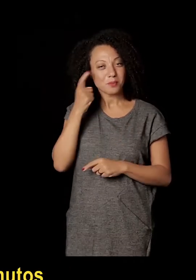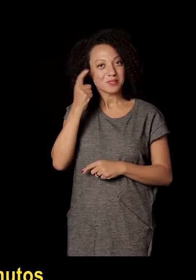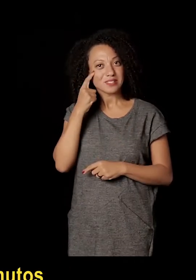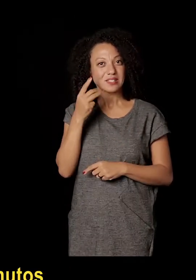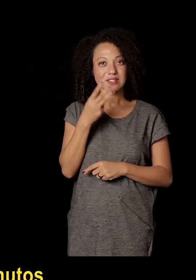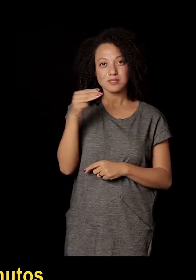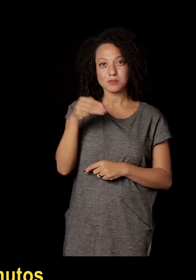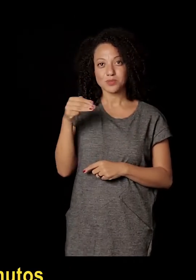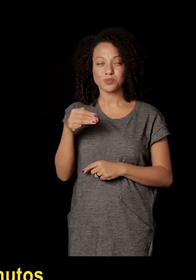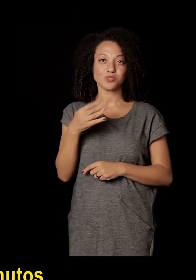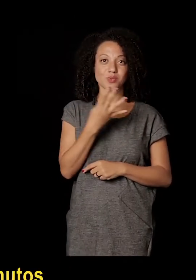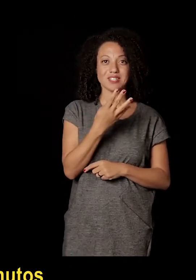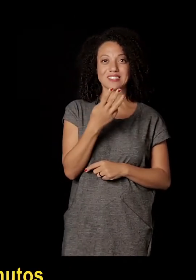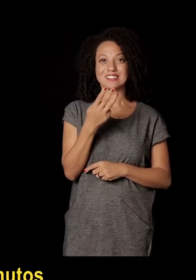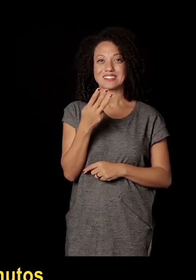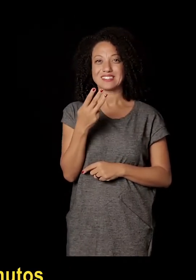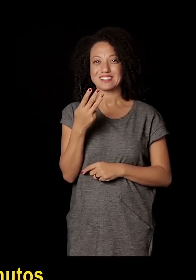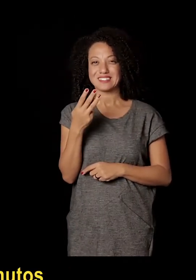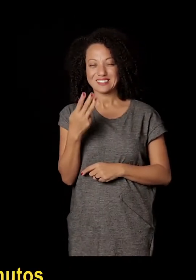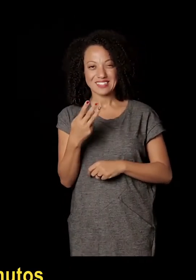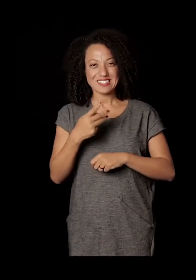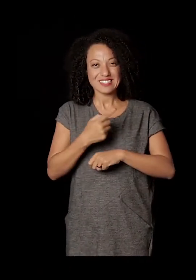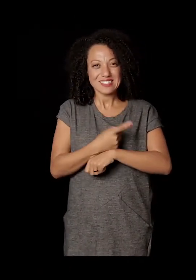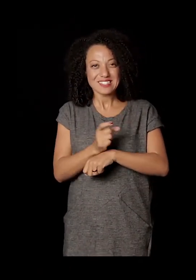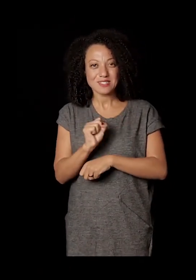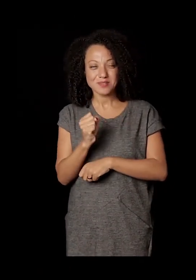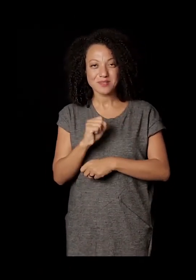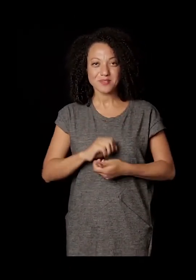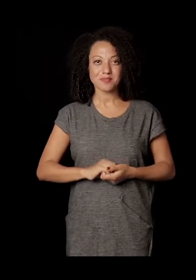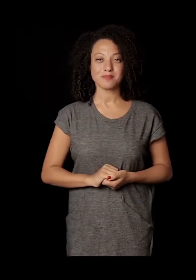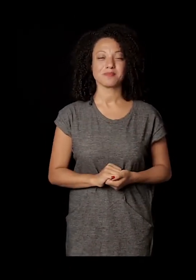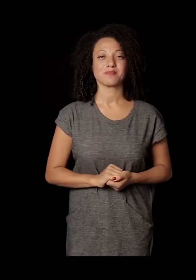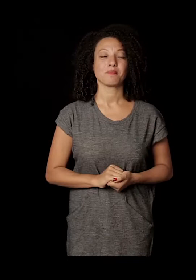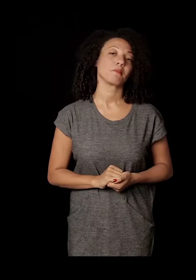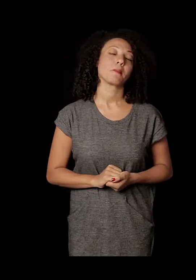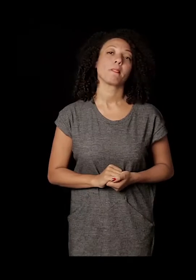fazer uns 3 minutos e 43 segundos. Né?